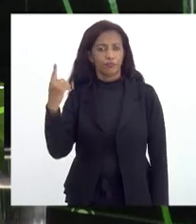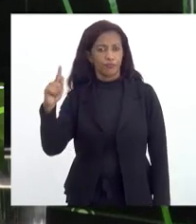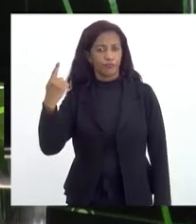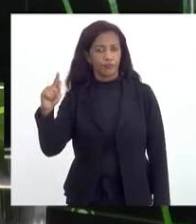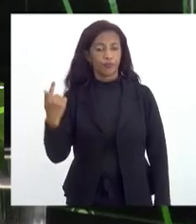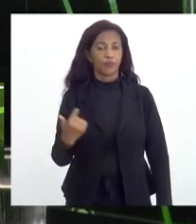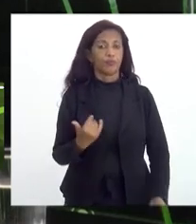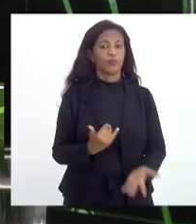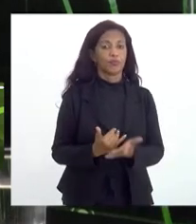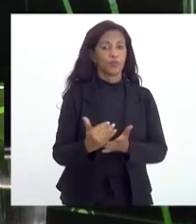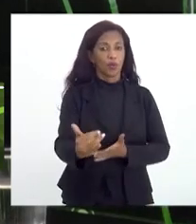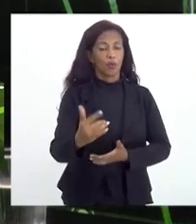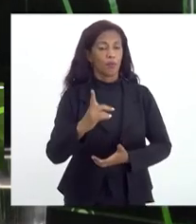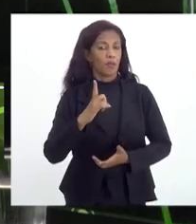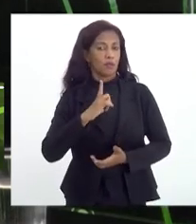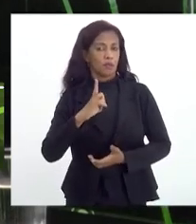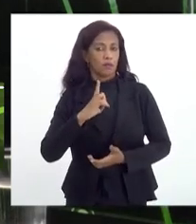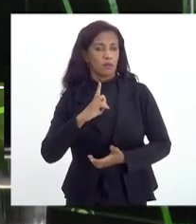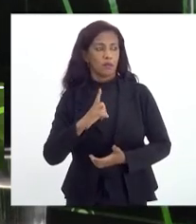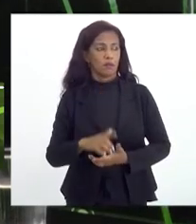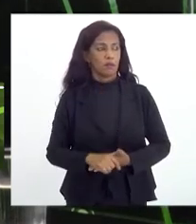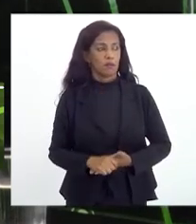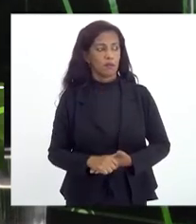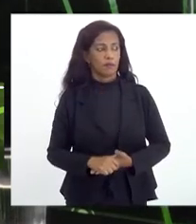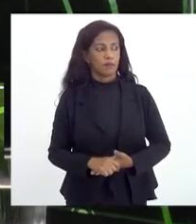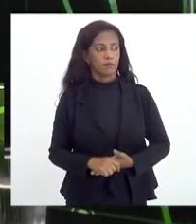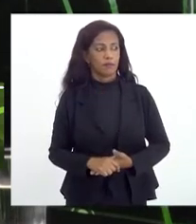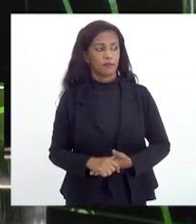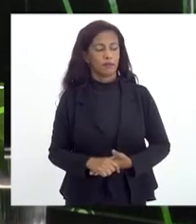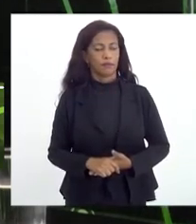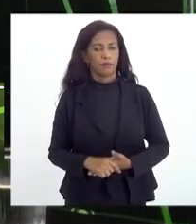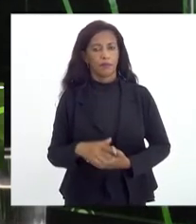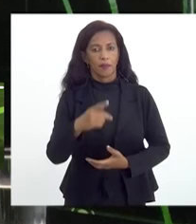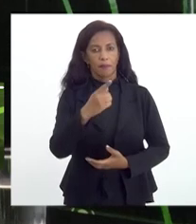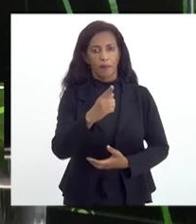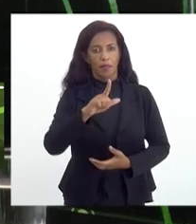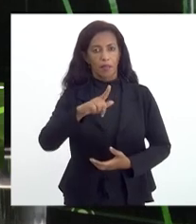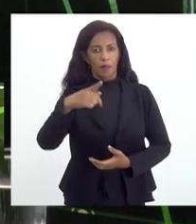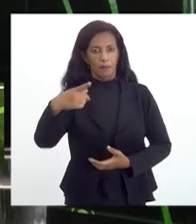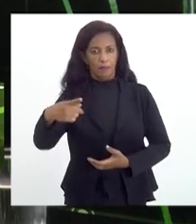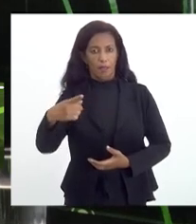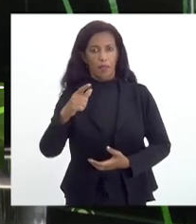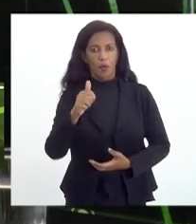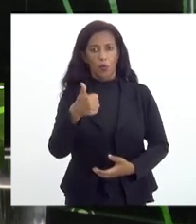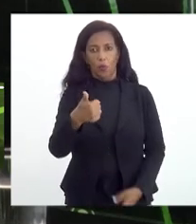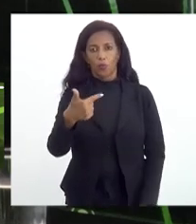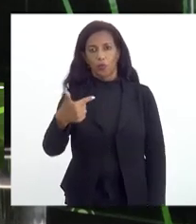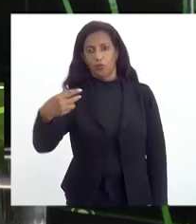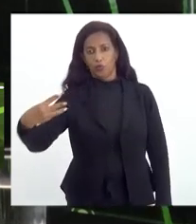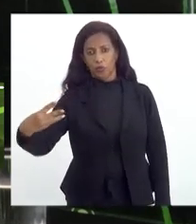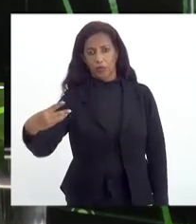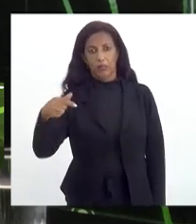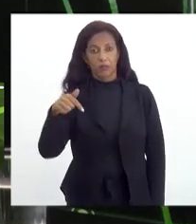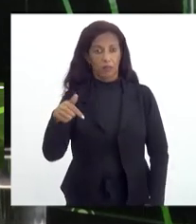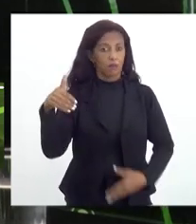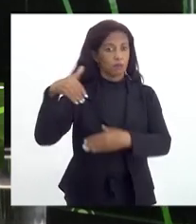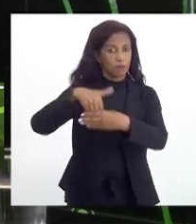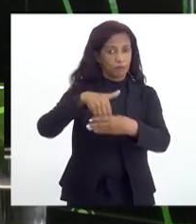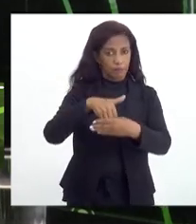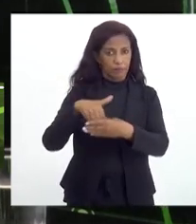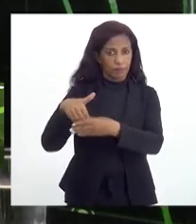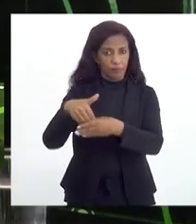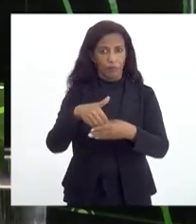começa a ter o... quer dizer, tem um PLP, que é o PLP 123, que está sendo votado,